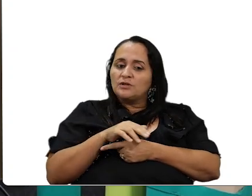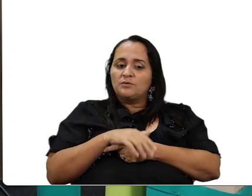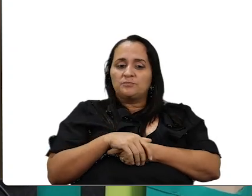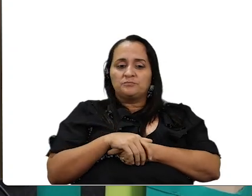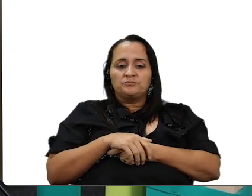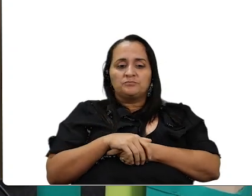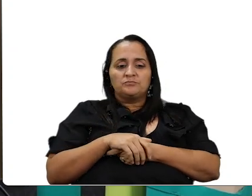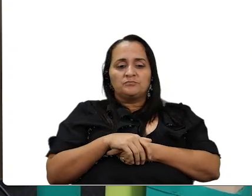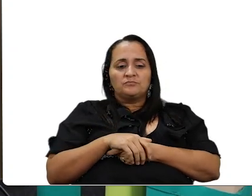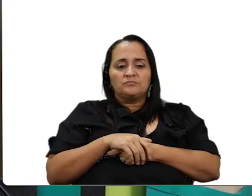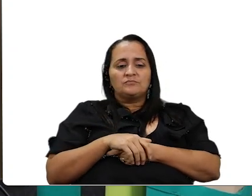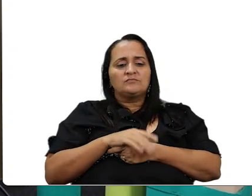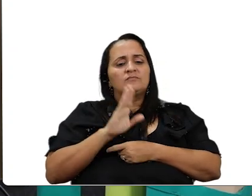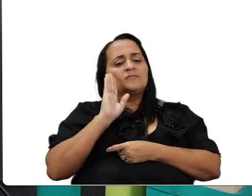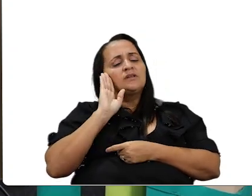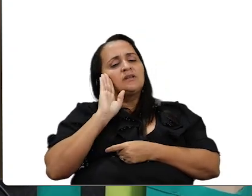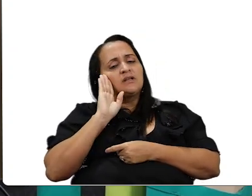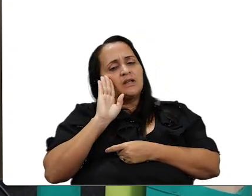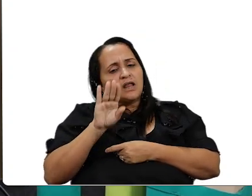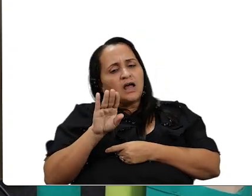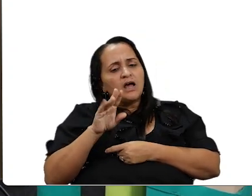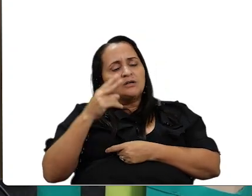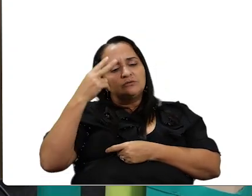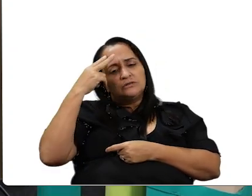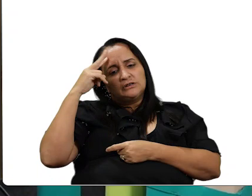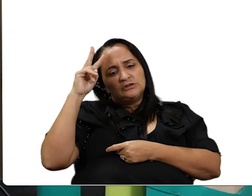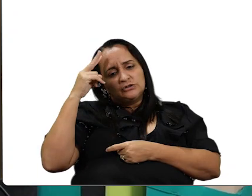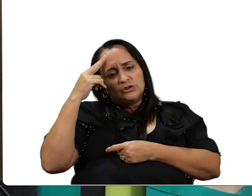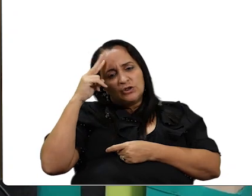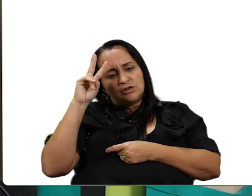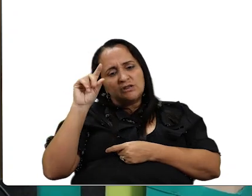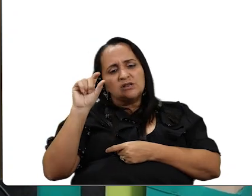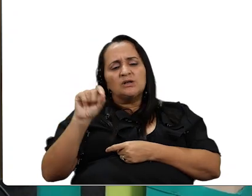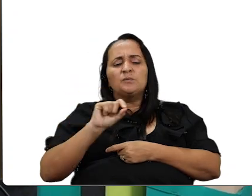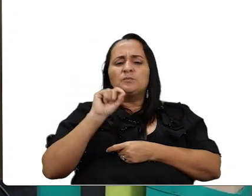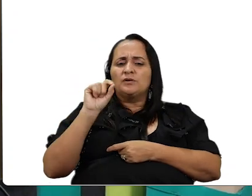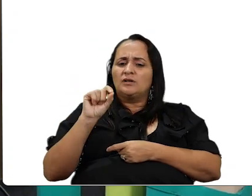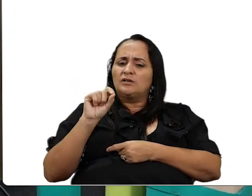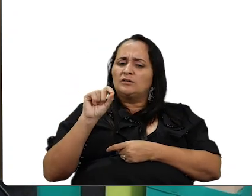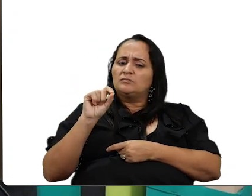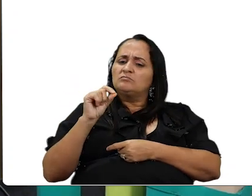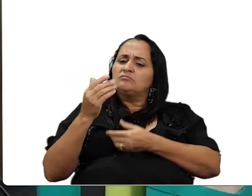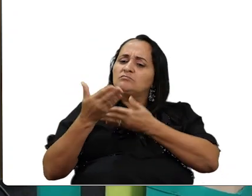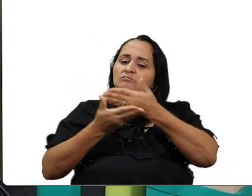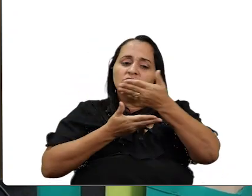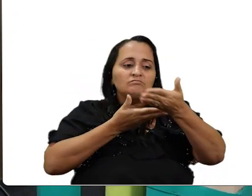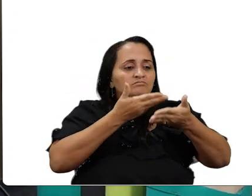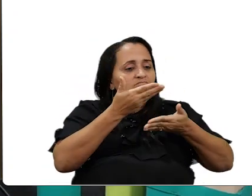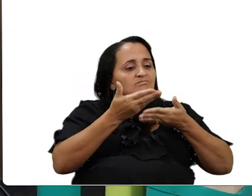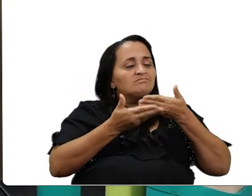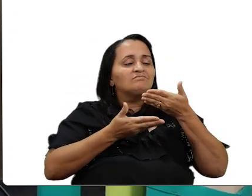outros textos. Claro, as historinhas servem para nos entreter. Então,